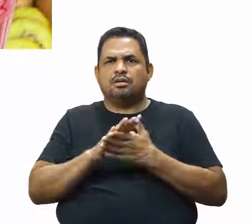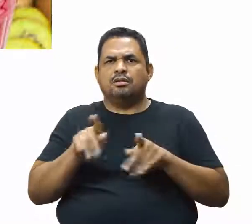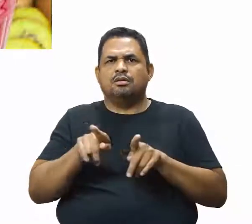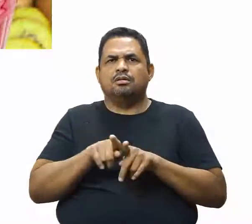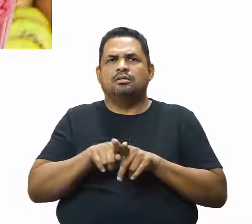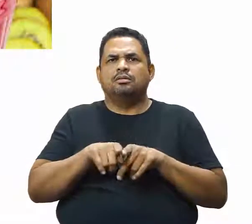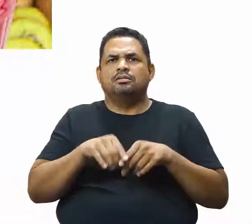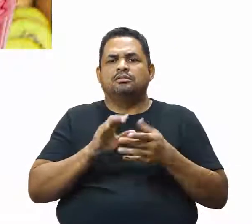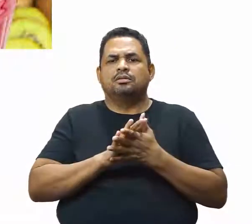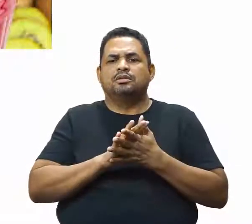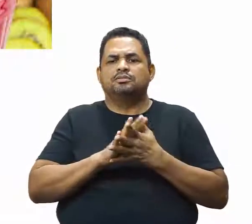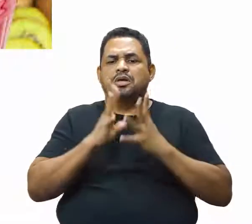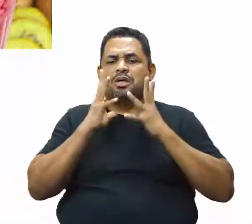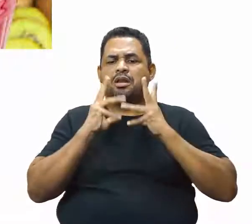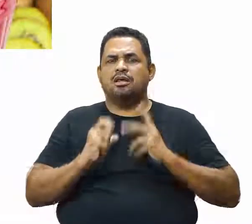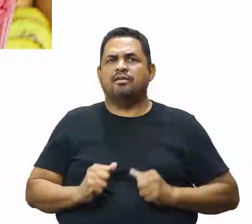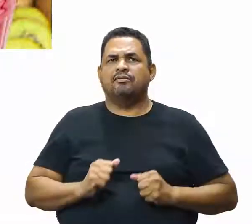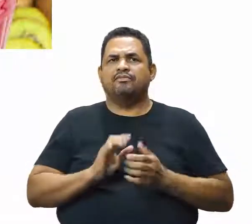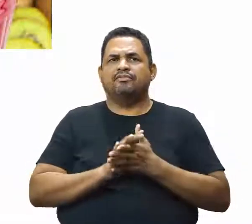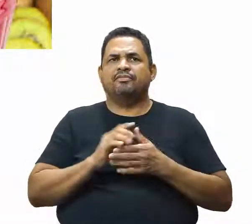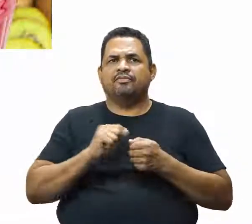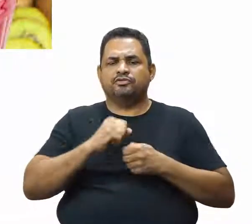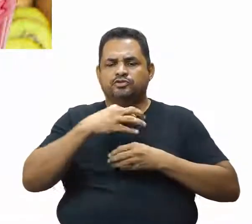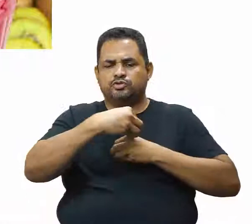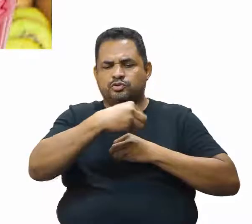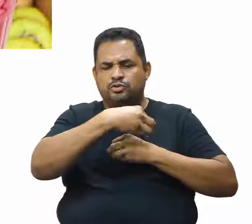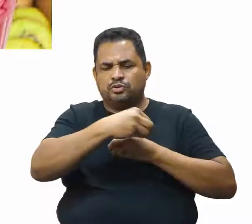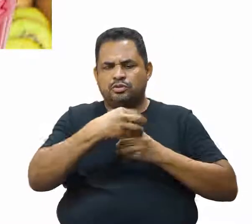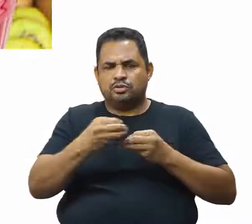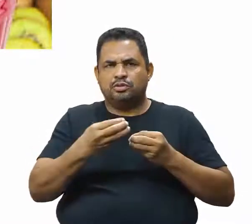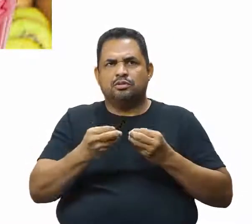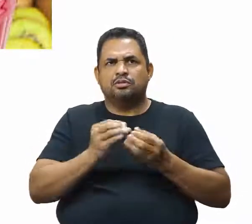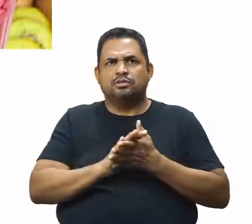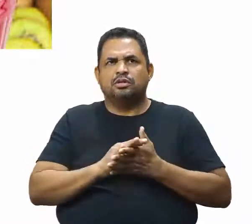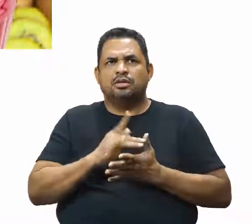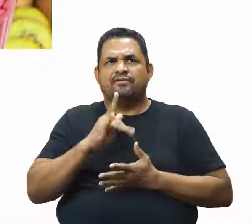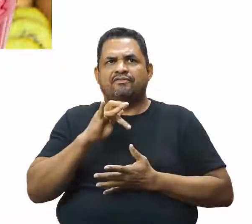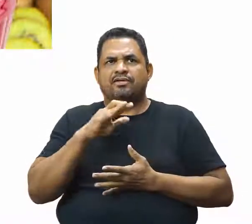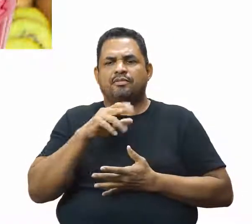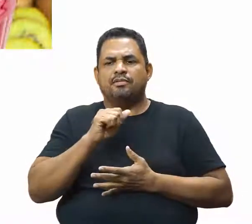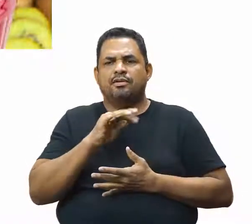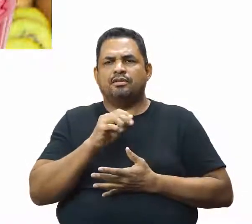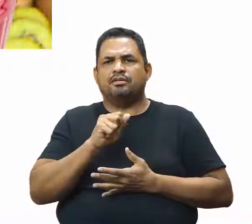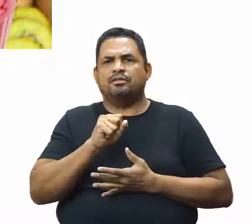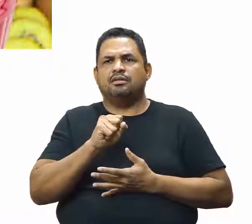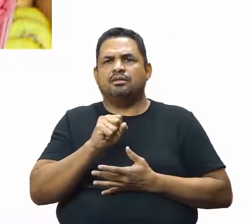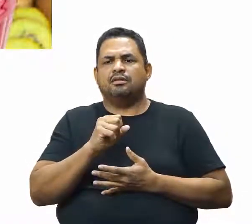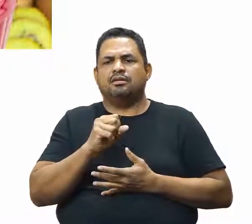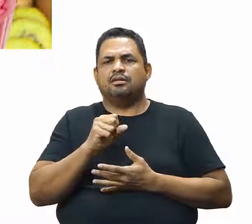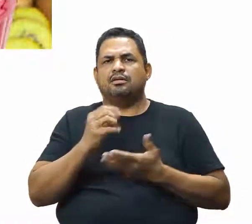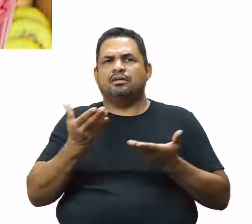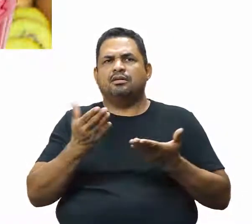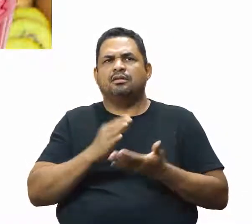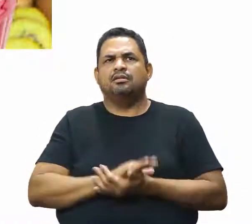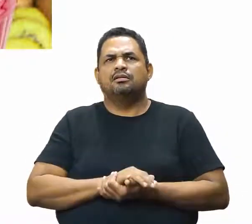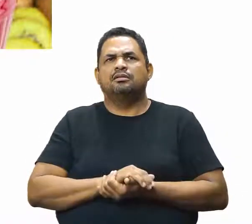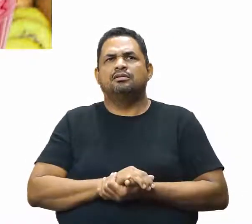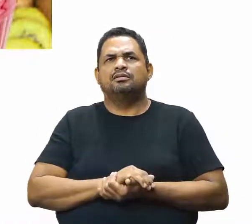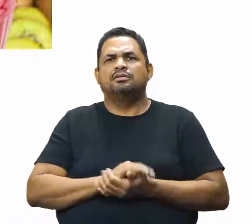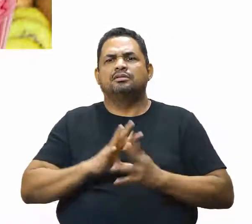só lavar. Você pode fazer a despolpa, fermentar, porque aí o processo de fermentação